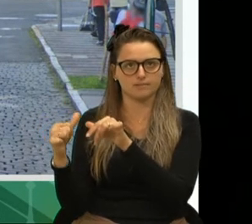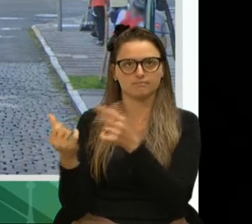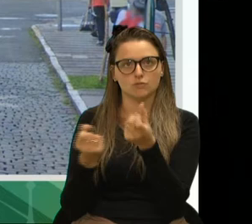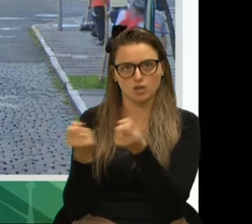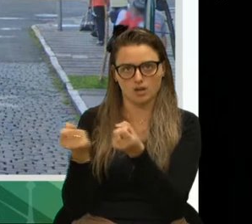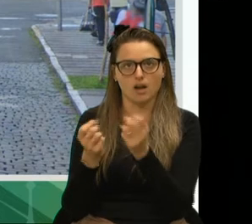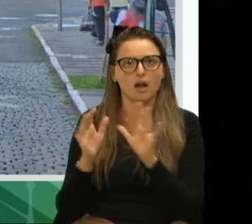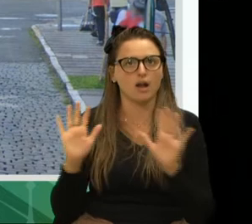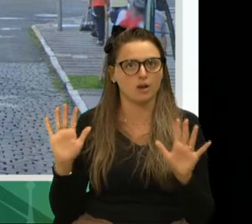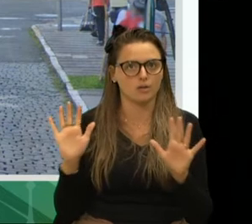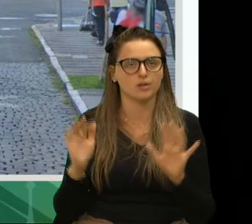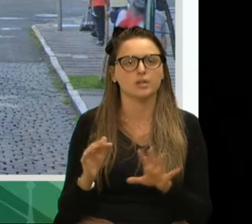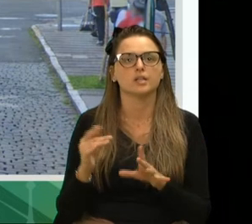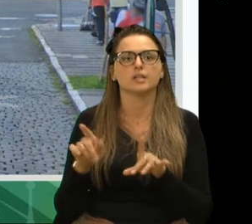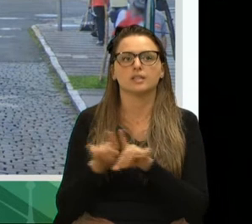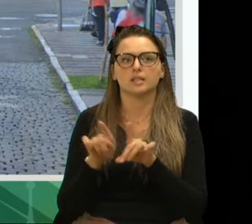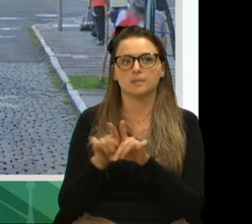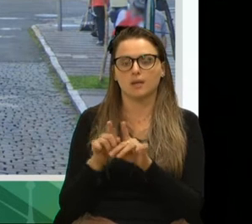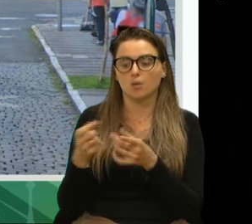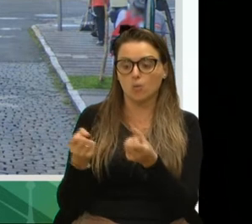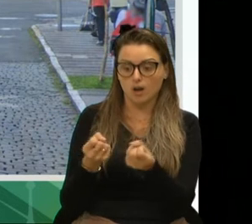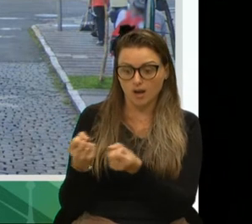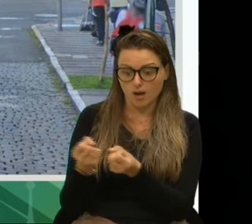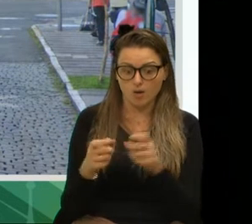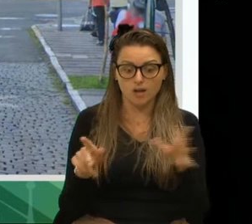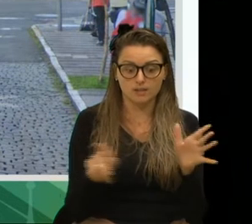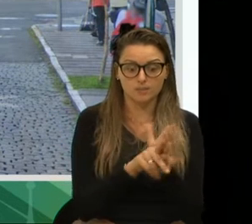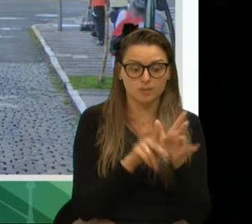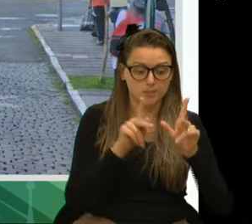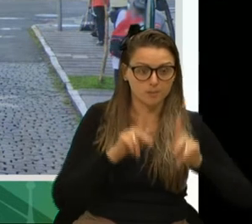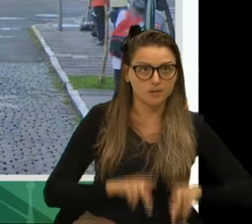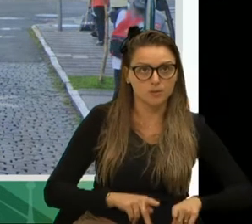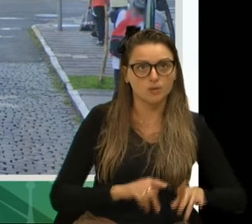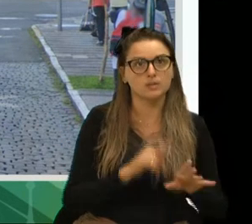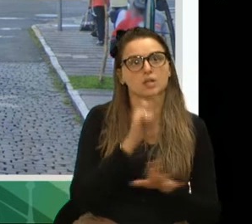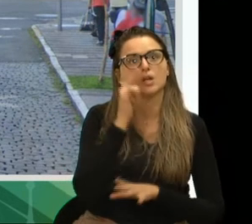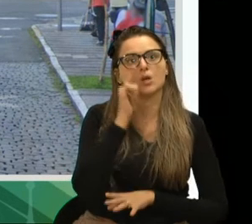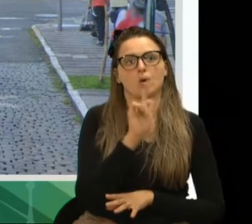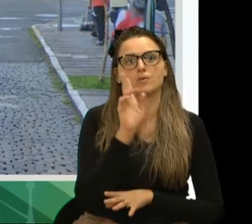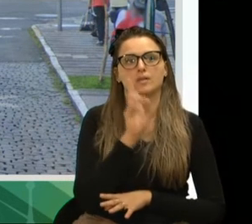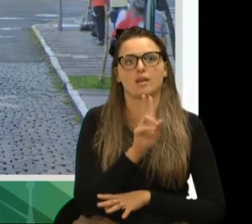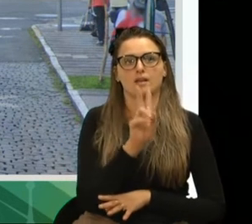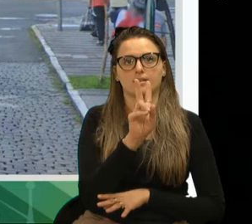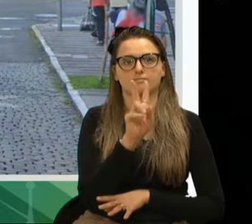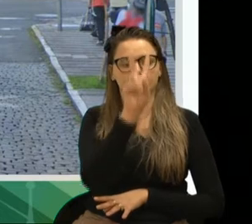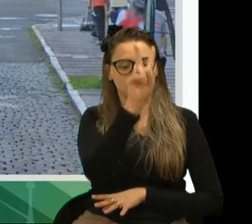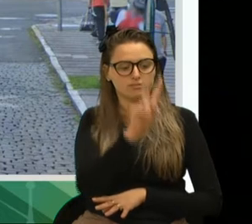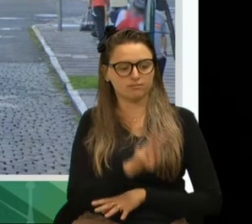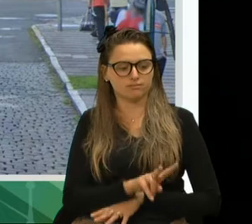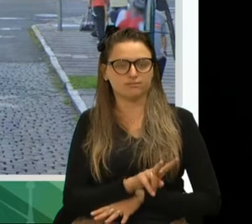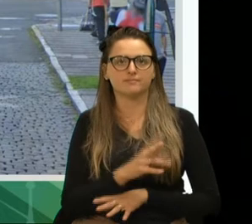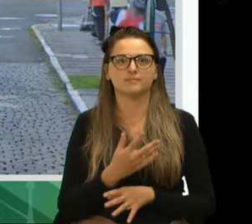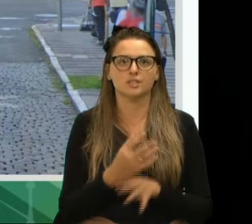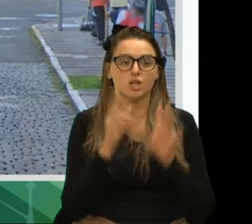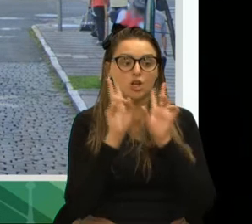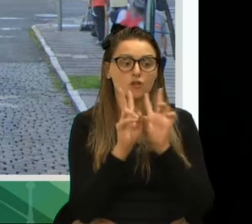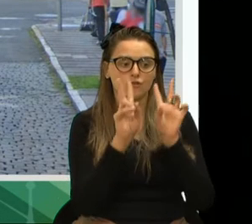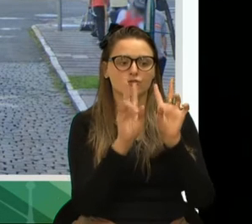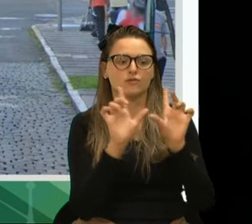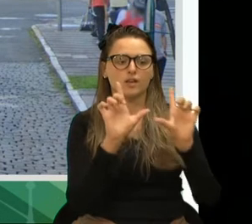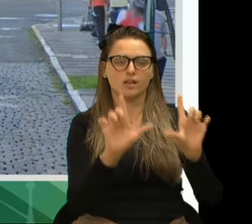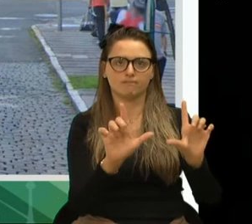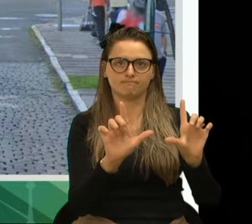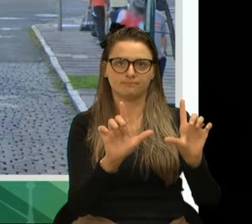percebe que, além dos veículos, as próprias pessoas vão poder contemplar aquele painel, aquela placa, aquela